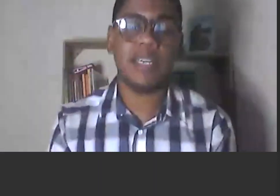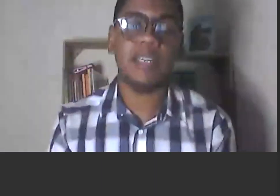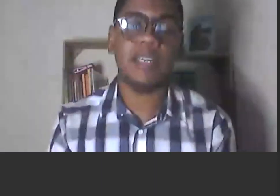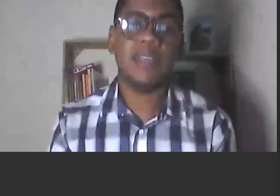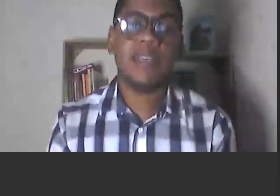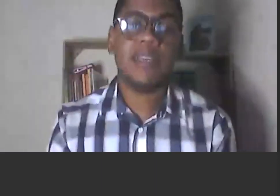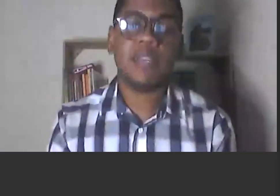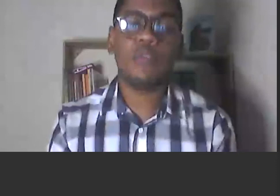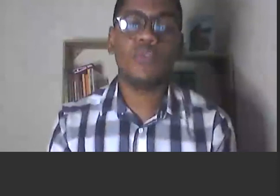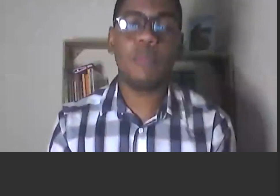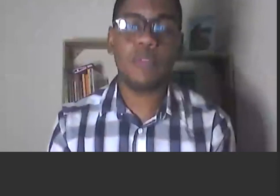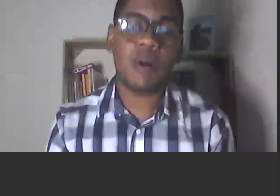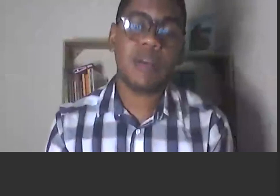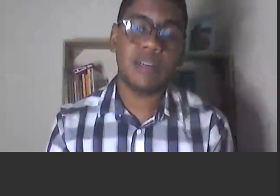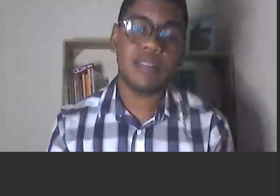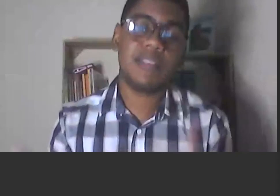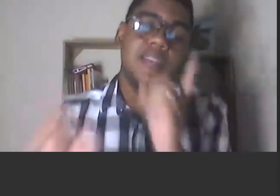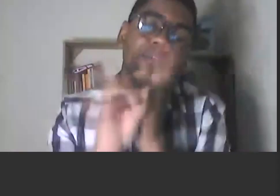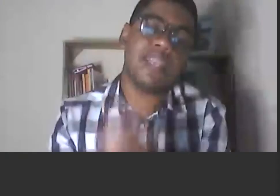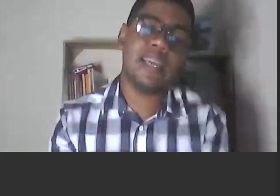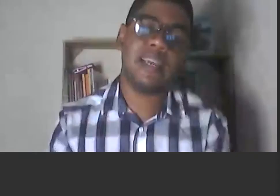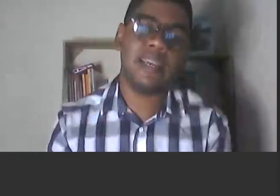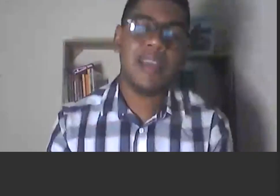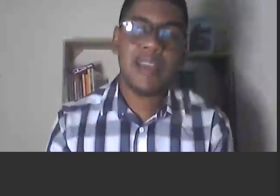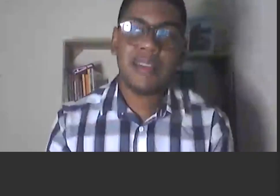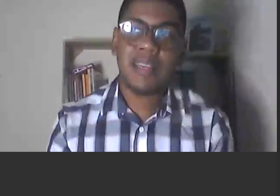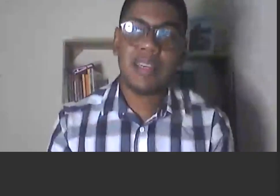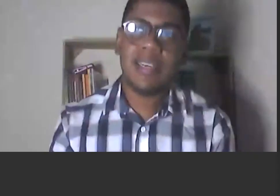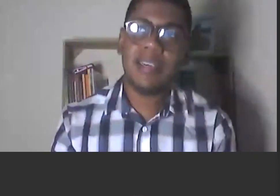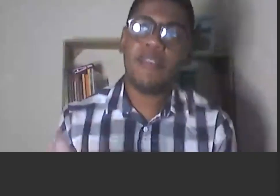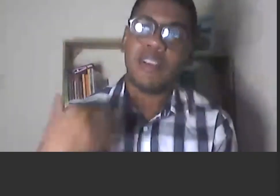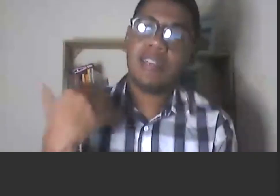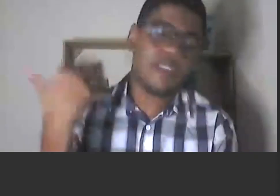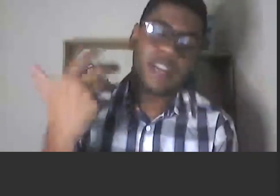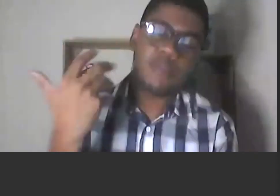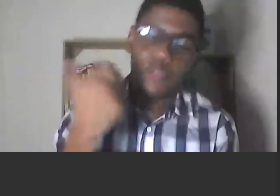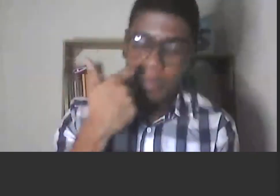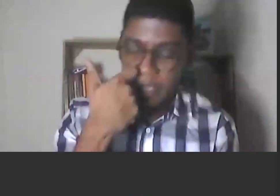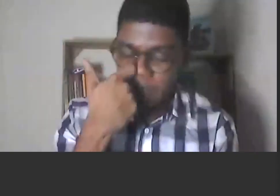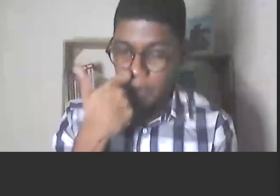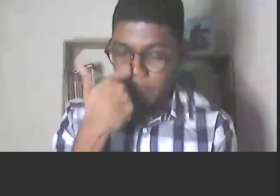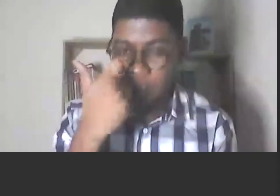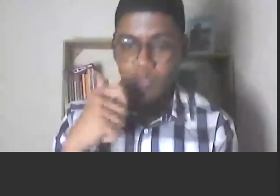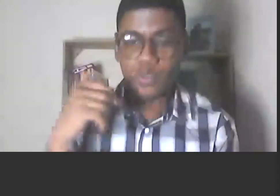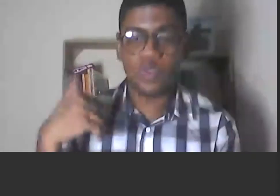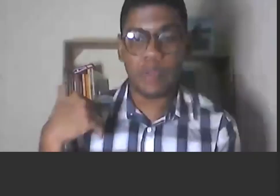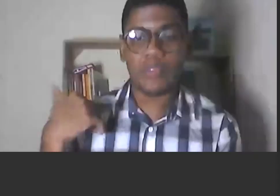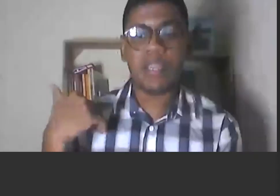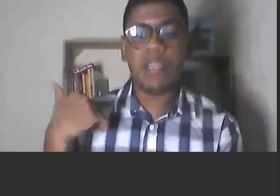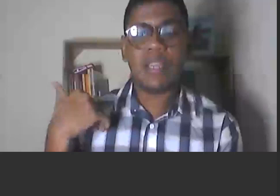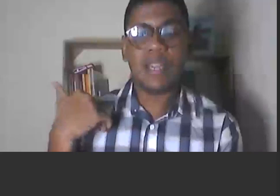gente possa, para que os números não alcancem. Eu tenho falado muito sobre isso. Que quando